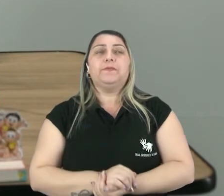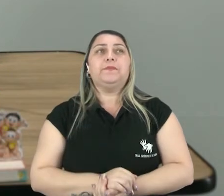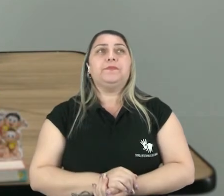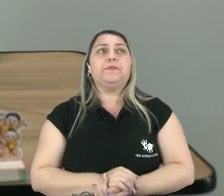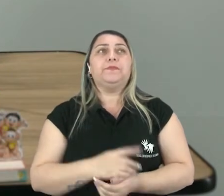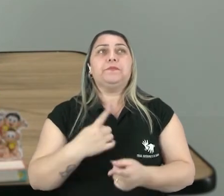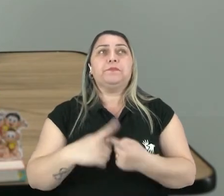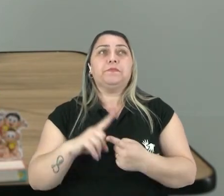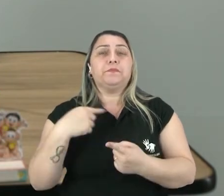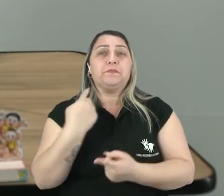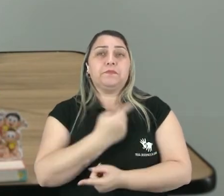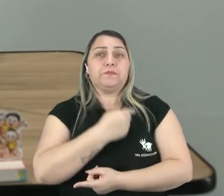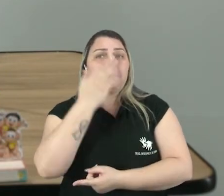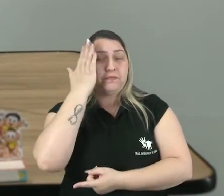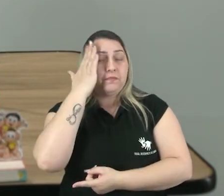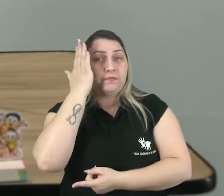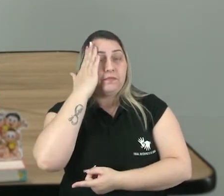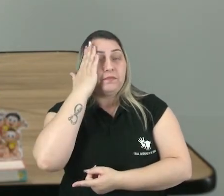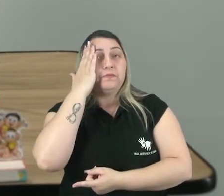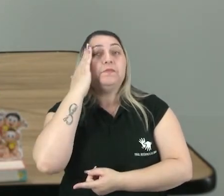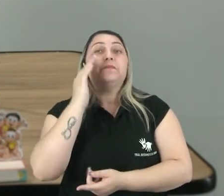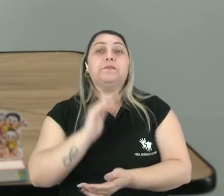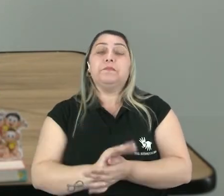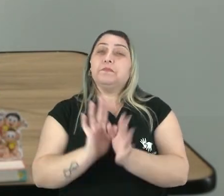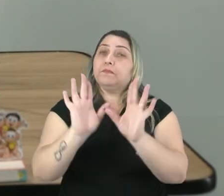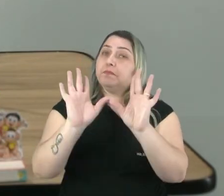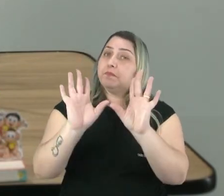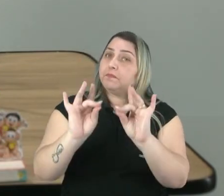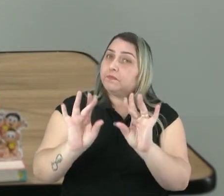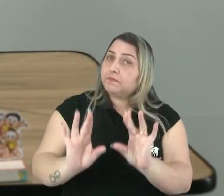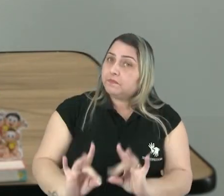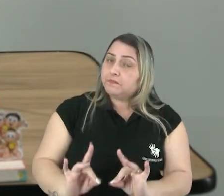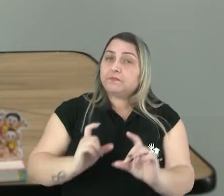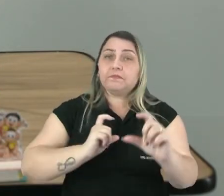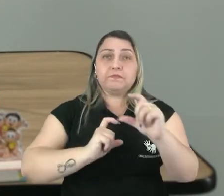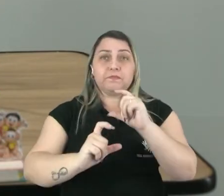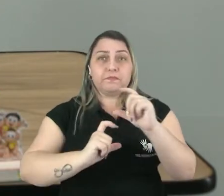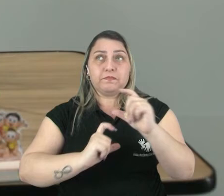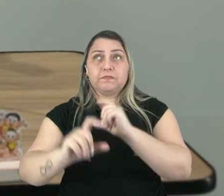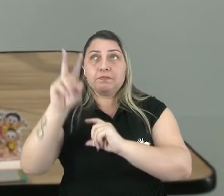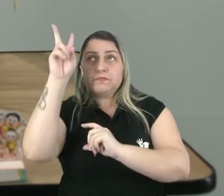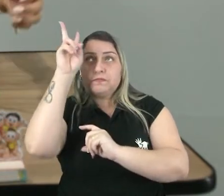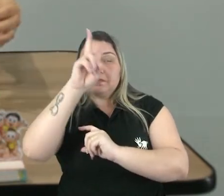vamos compreender pela descrição dos quadrinhos da história.